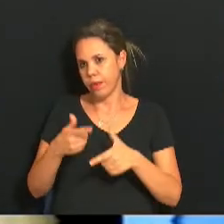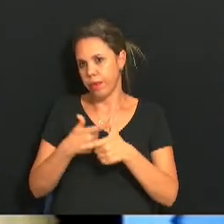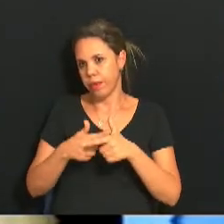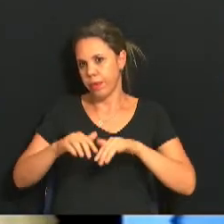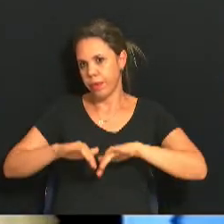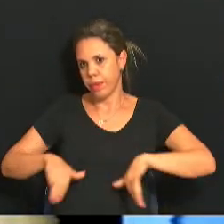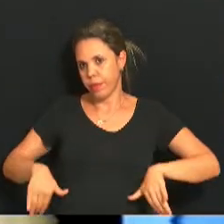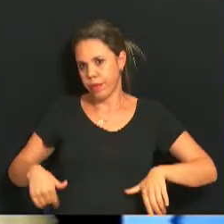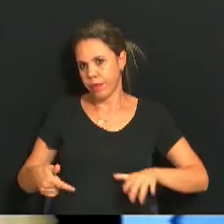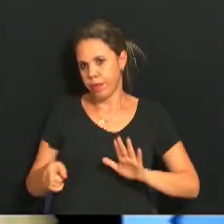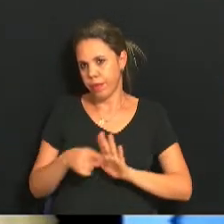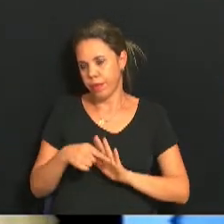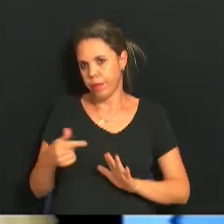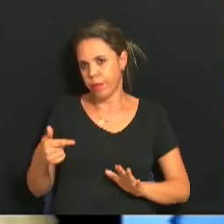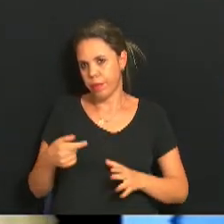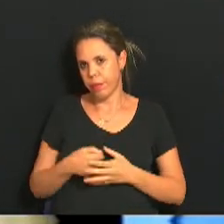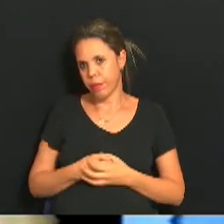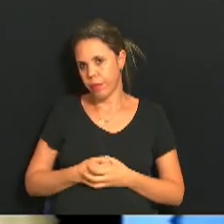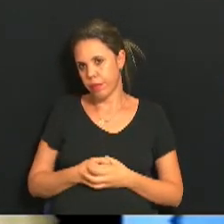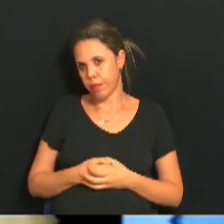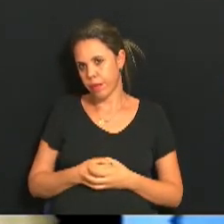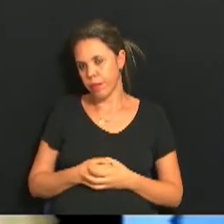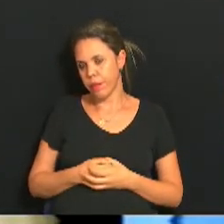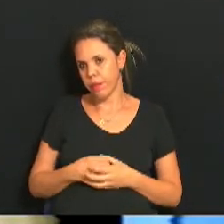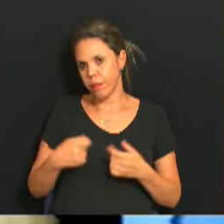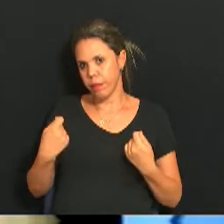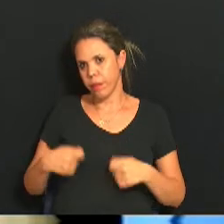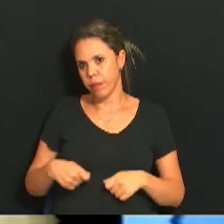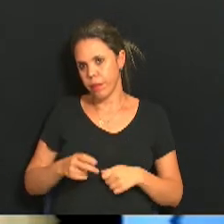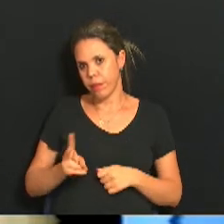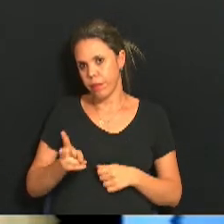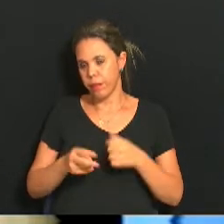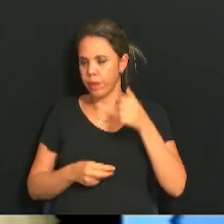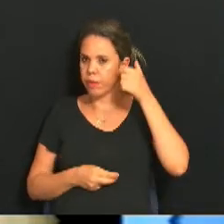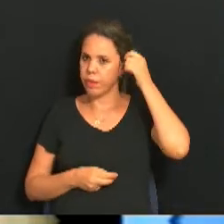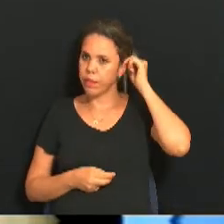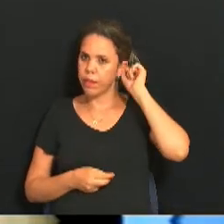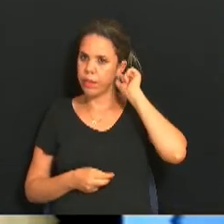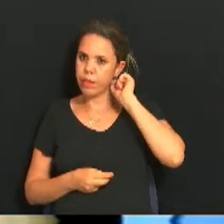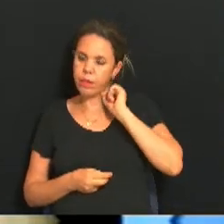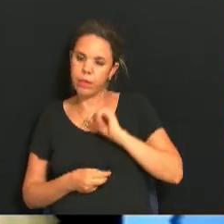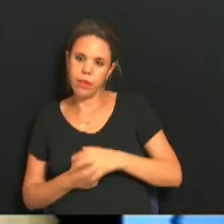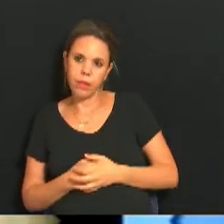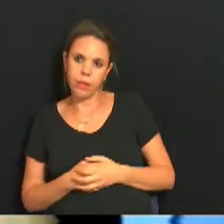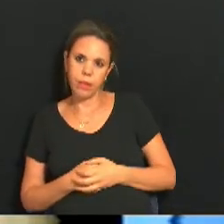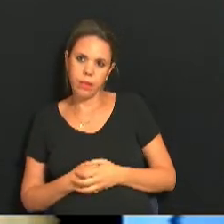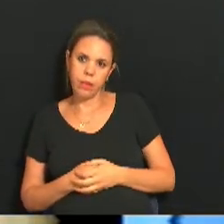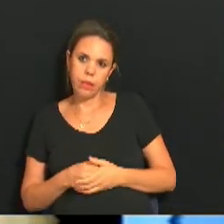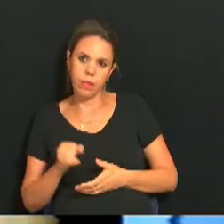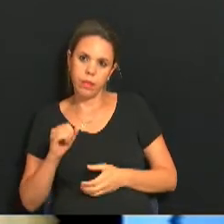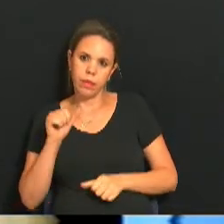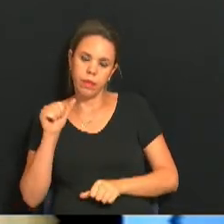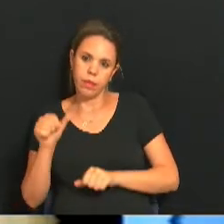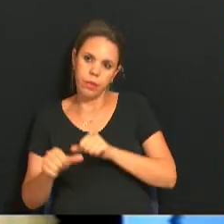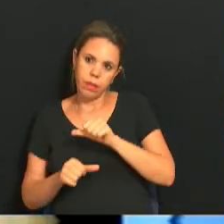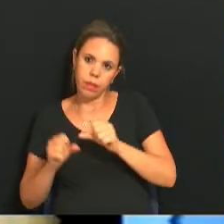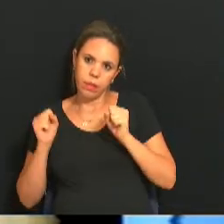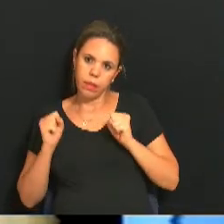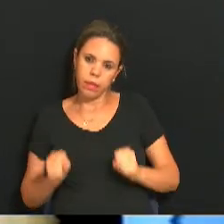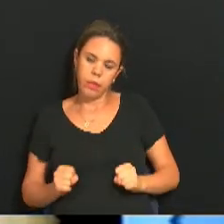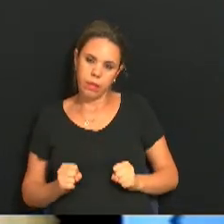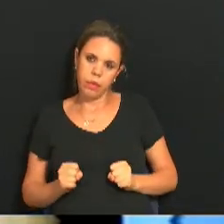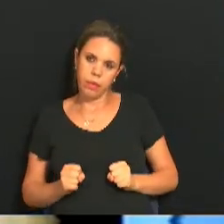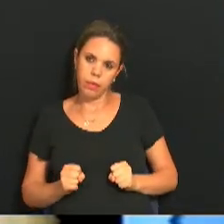parágrafo primeiro do artigo primeiro precisam ser mantidos sendo no entanto permitidas modificações e